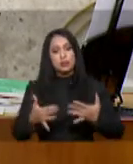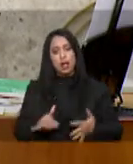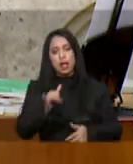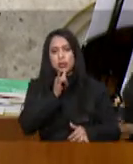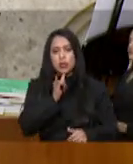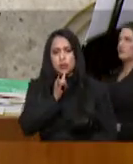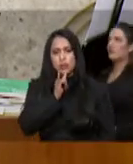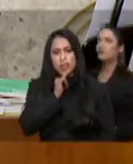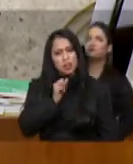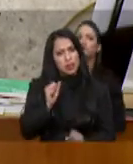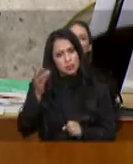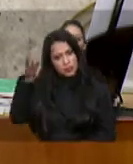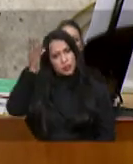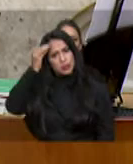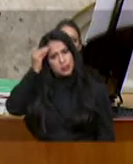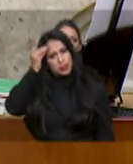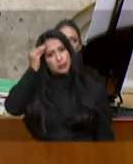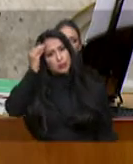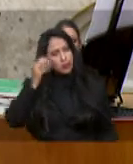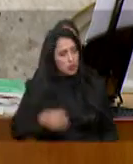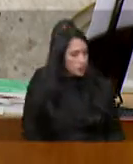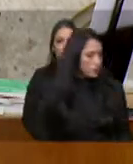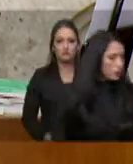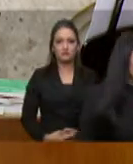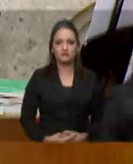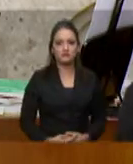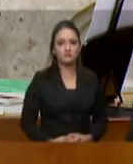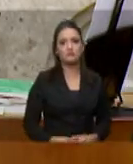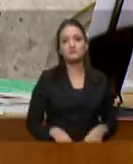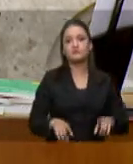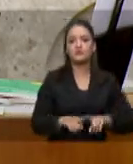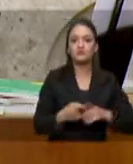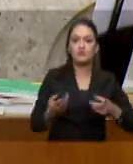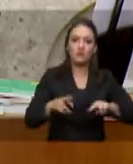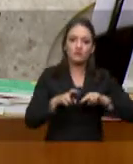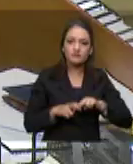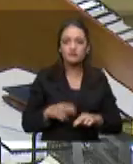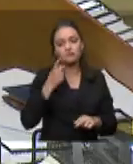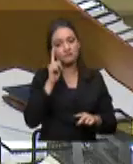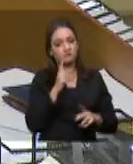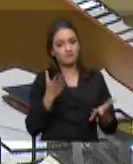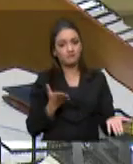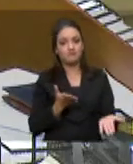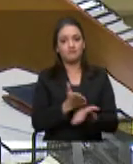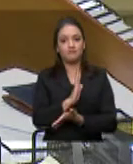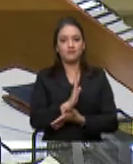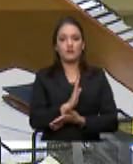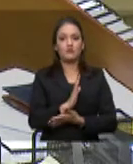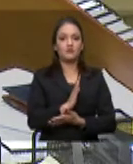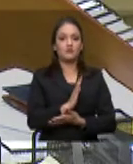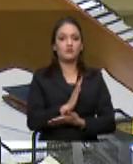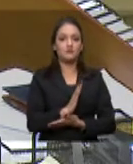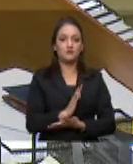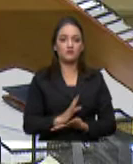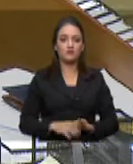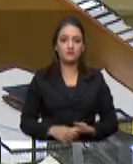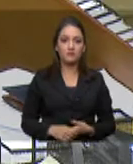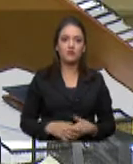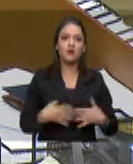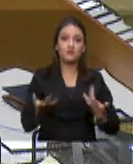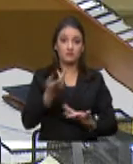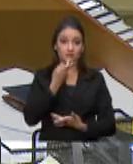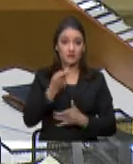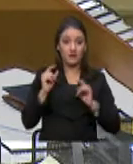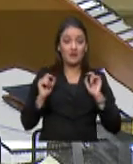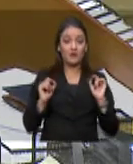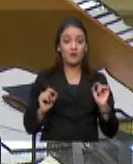exemplos. Eu acho que ficou bem entendido. Exatamente. E concluiu pela improcedência. É o que eu apenas registro, é que eu